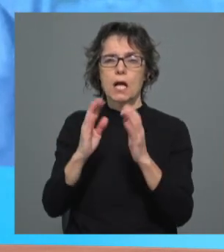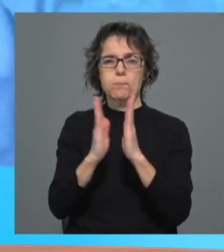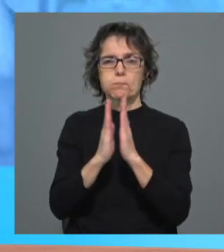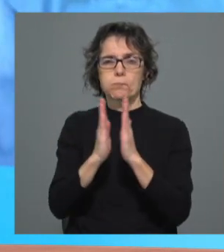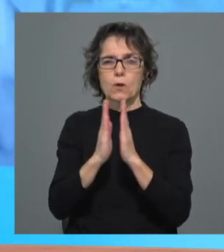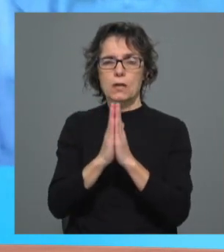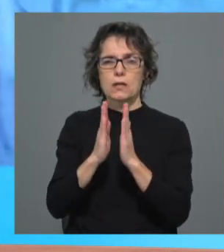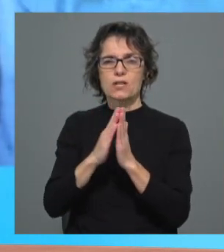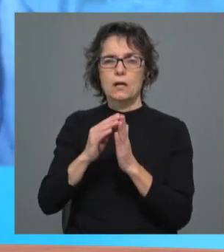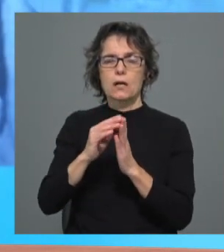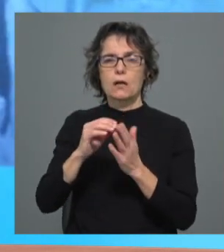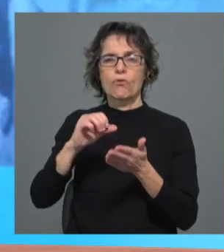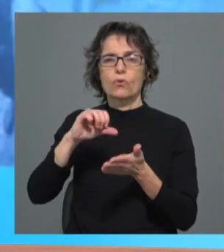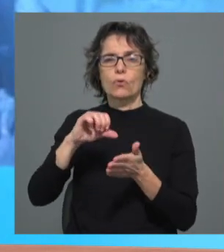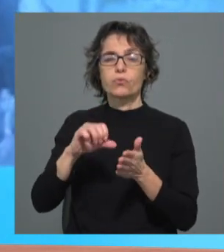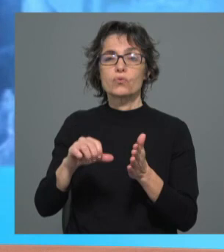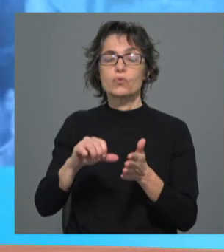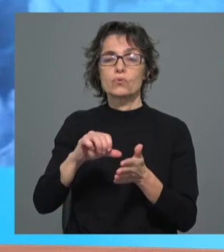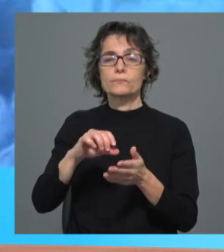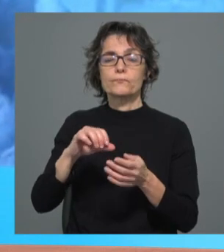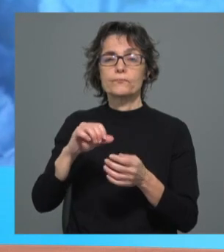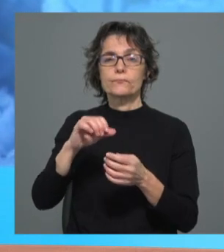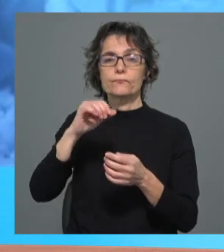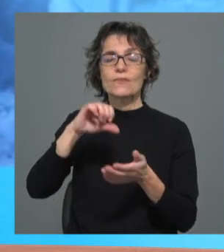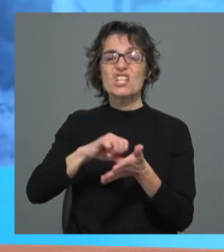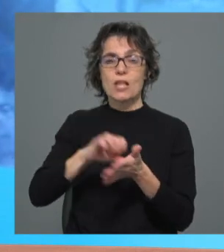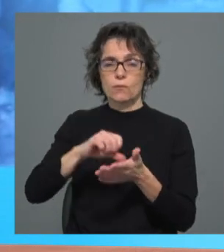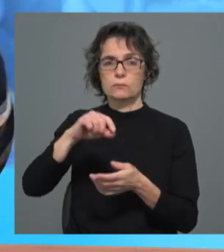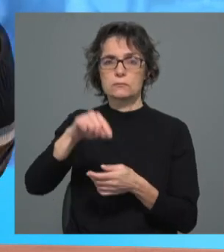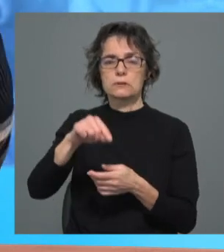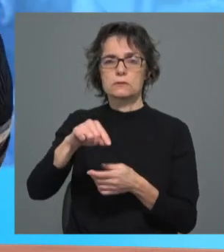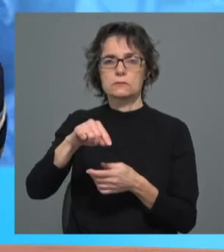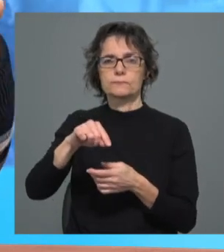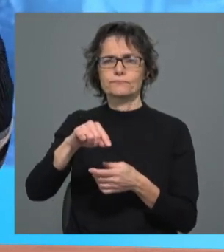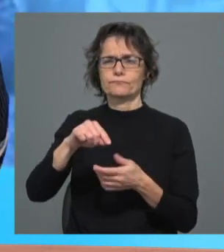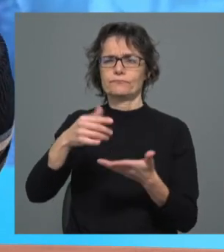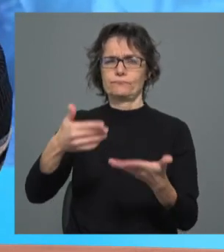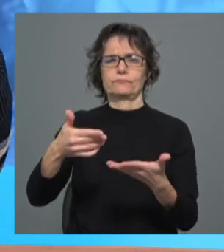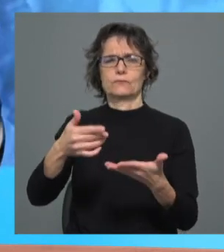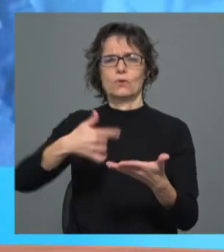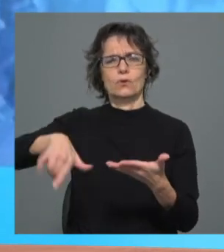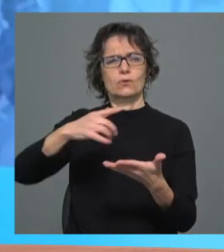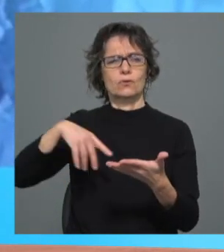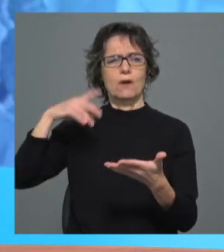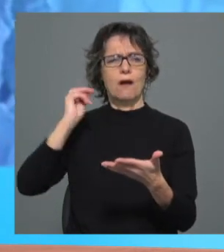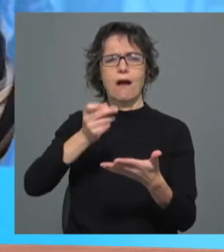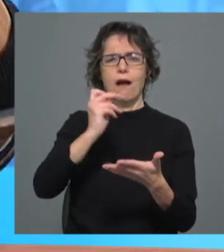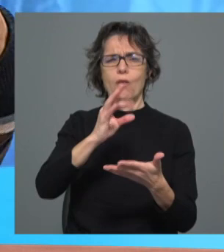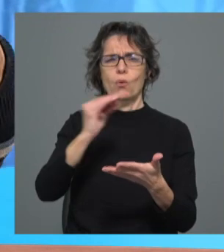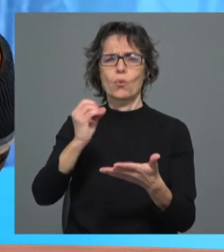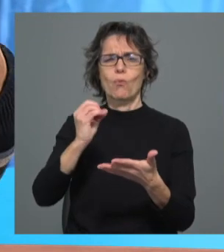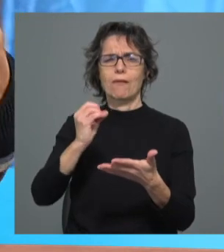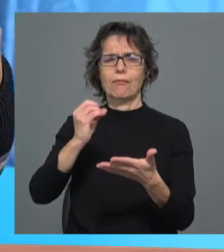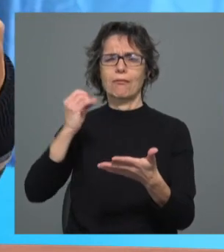ser conduzida contra o Sul. Portanto, temos 40 anos de guerra,